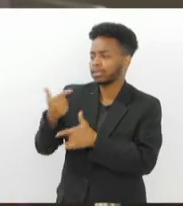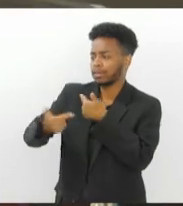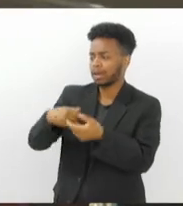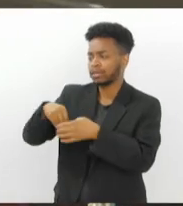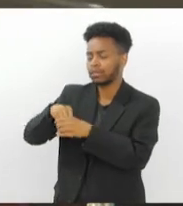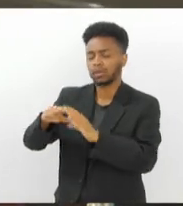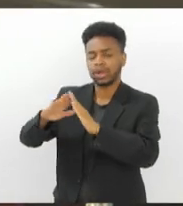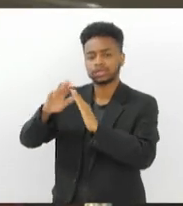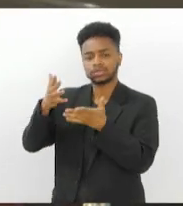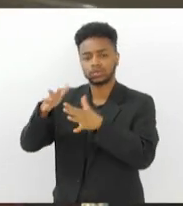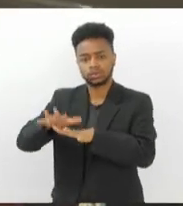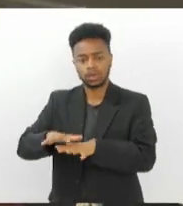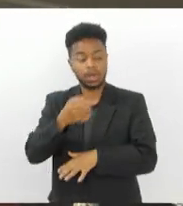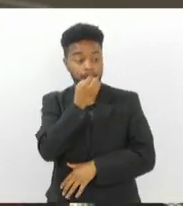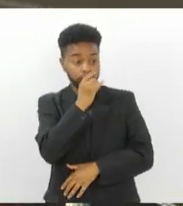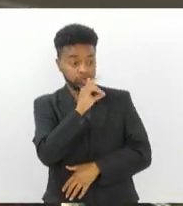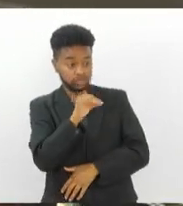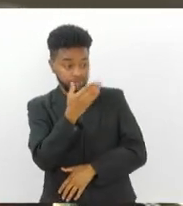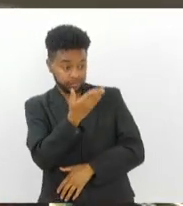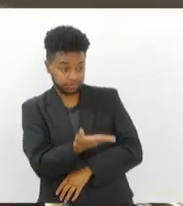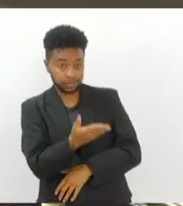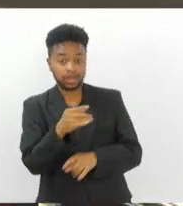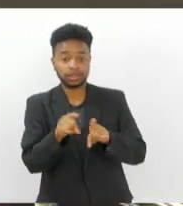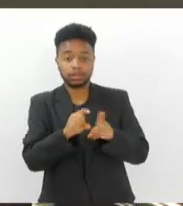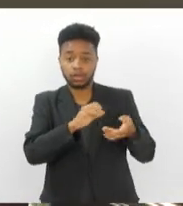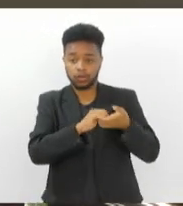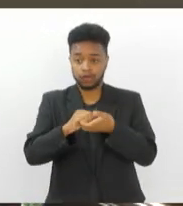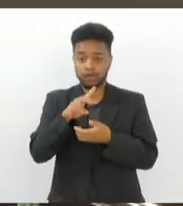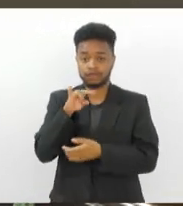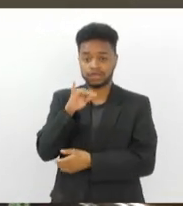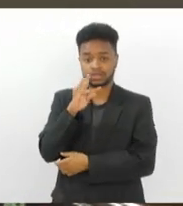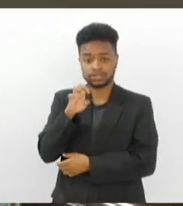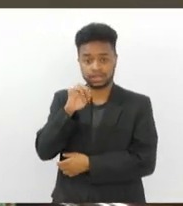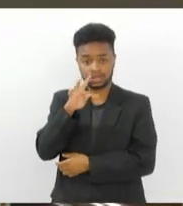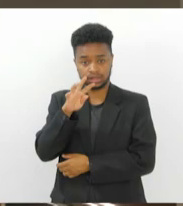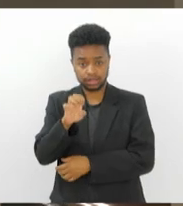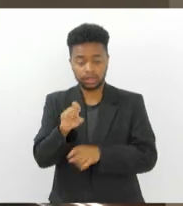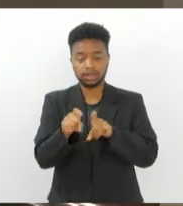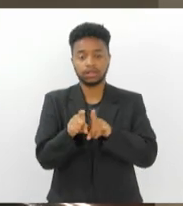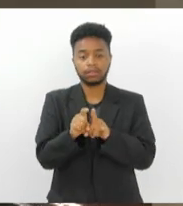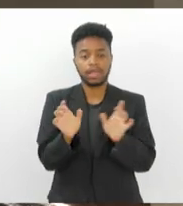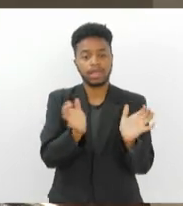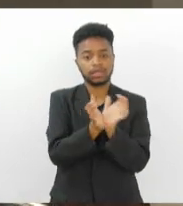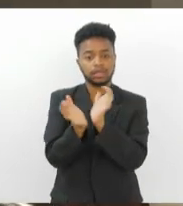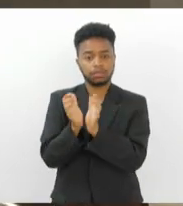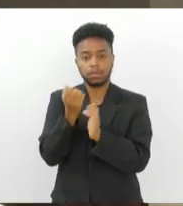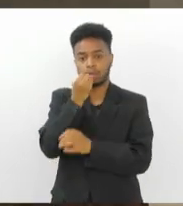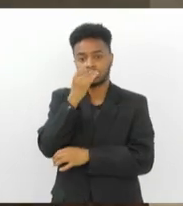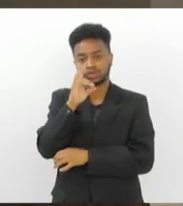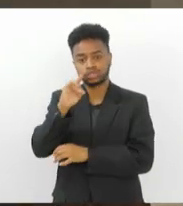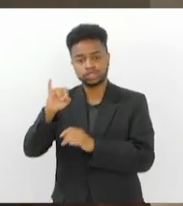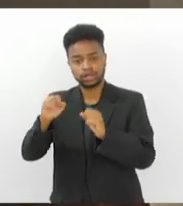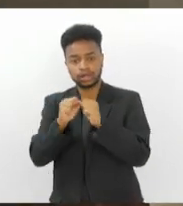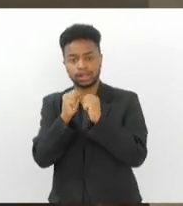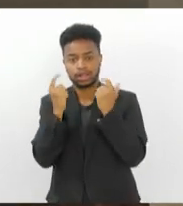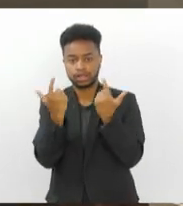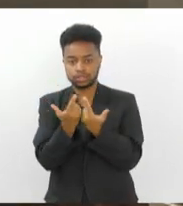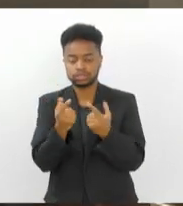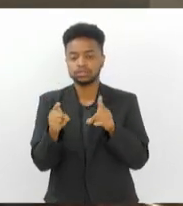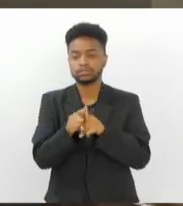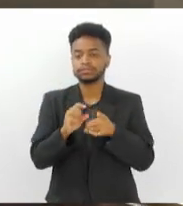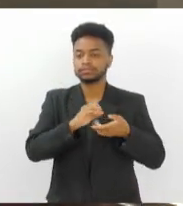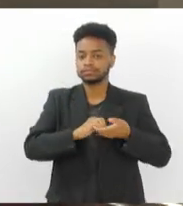inclusão Bom dia Paulo queria também cumprimentar o Vicente cumprimentar toda toda a equipe do Bom dia alerge queria também